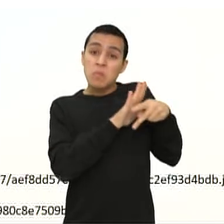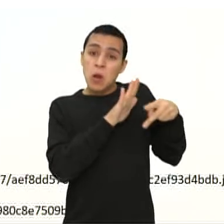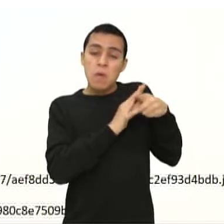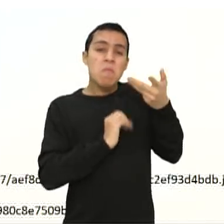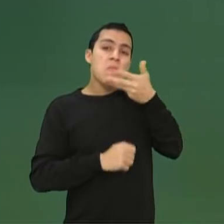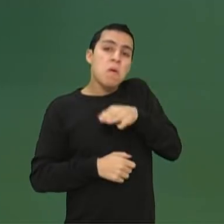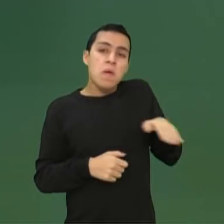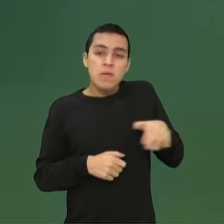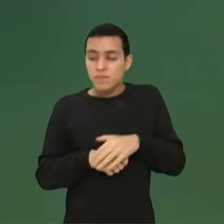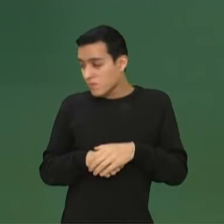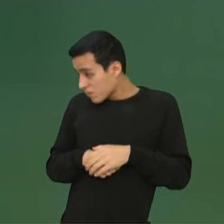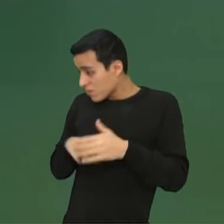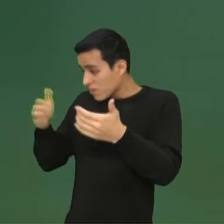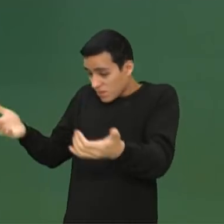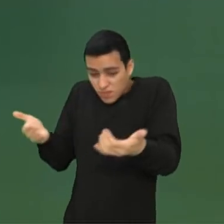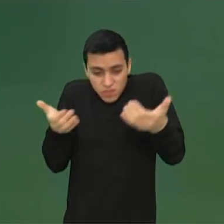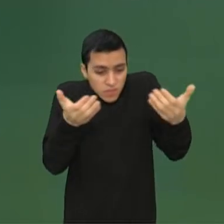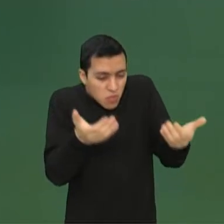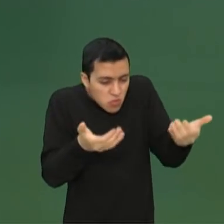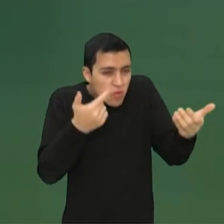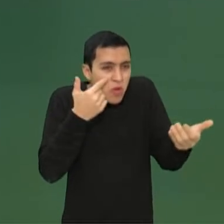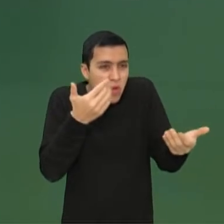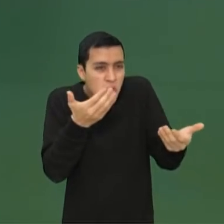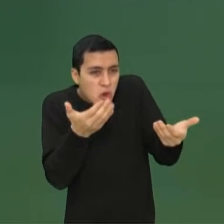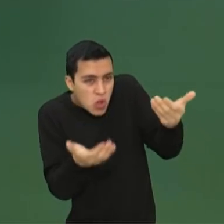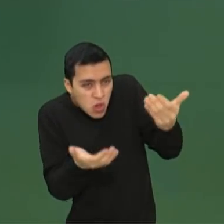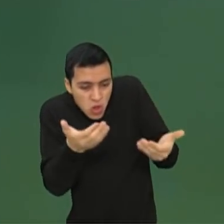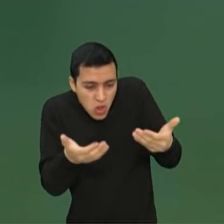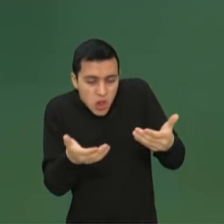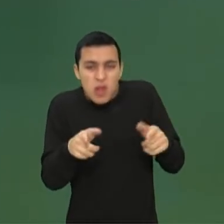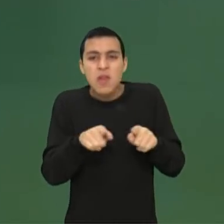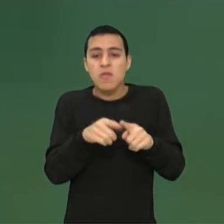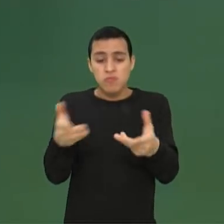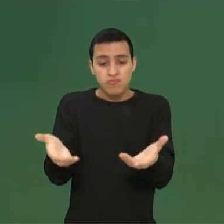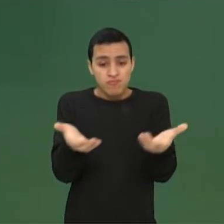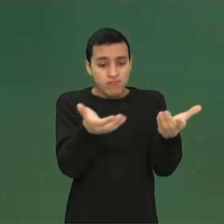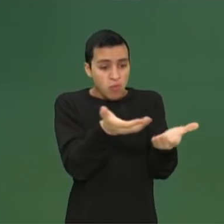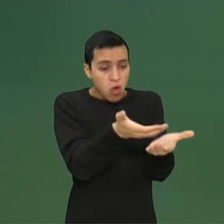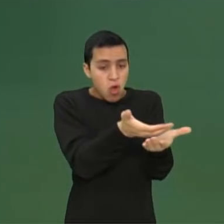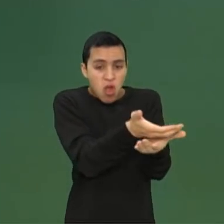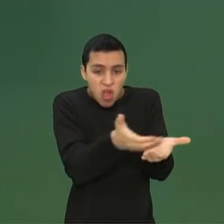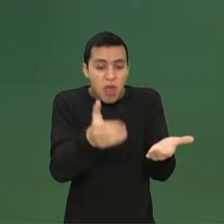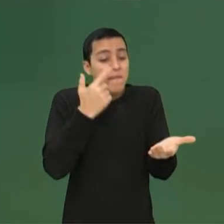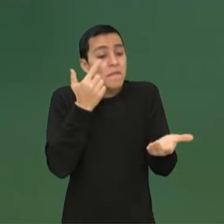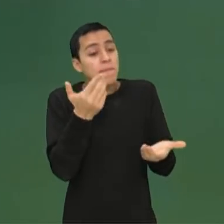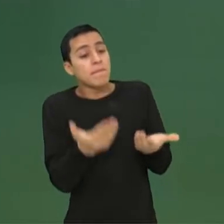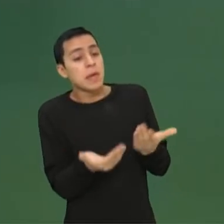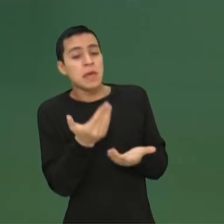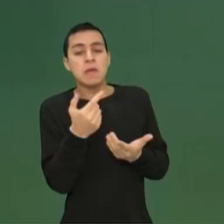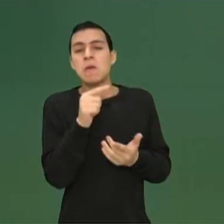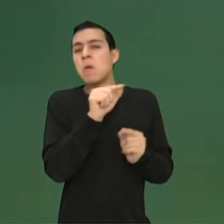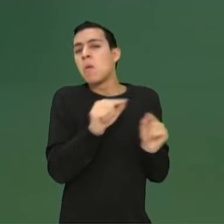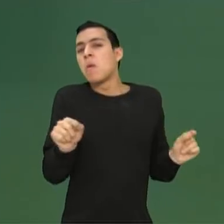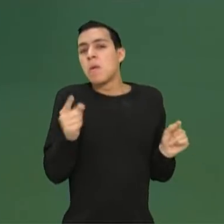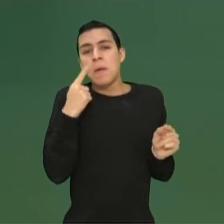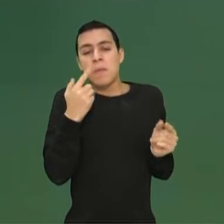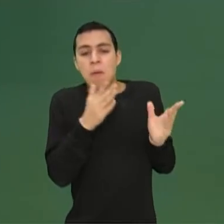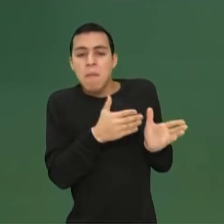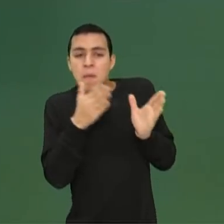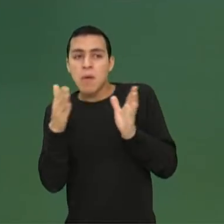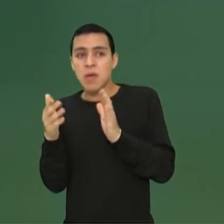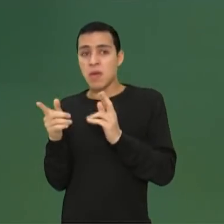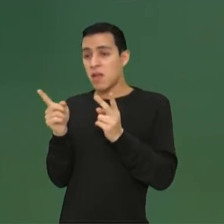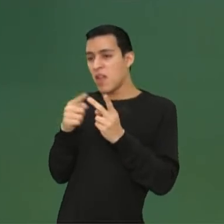registrando o ganho de peso o seu quando você era criança, de um irmãozinho, de um priminho. A